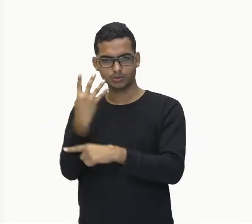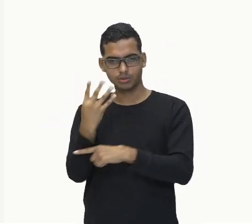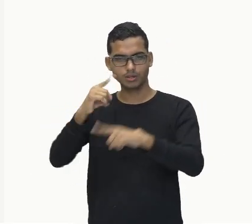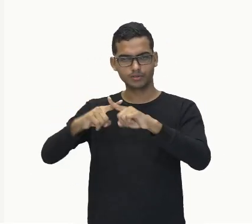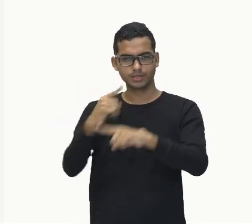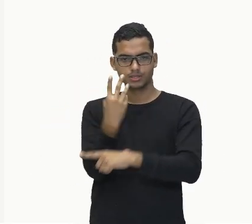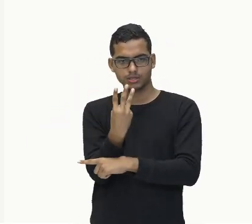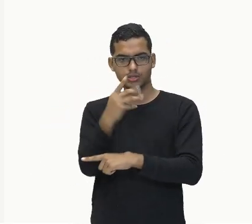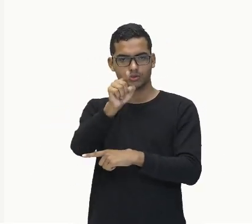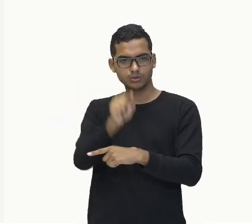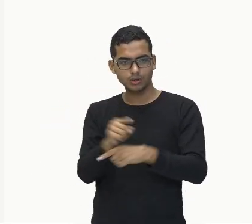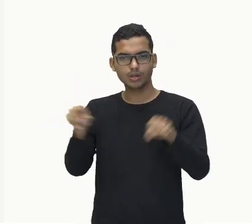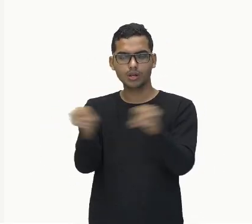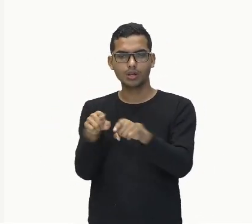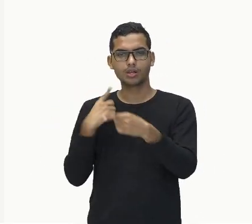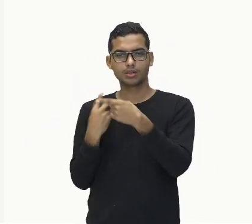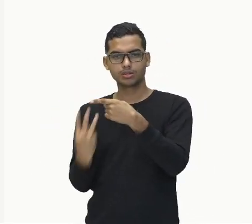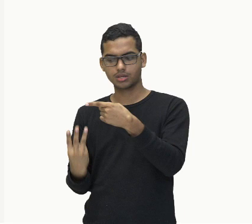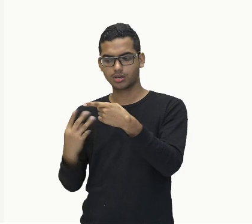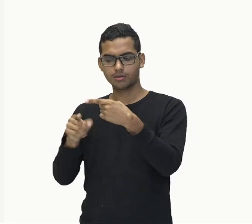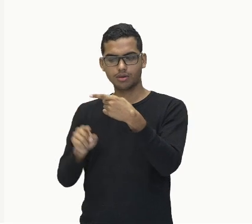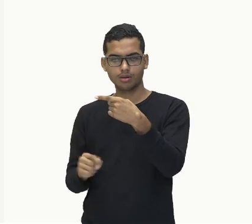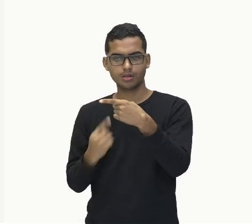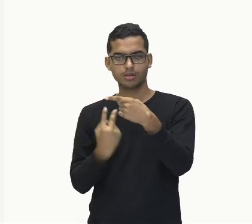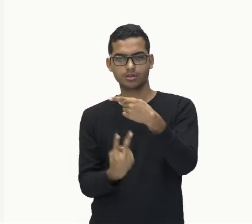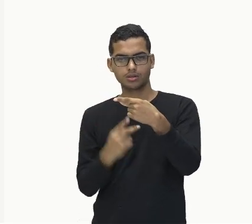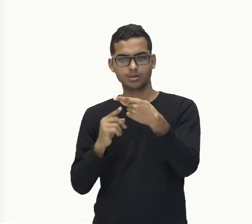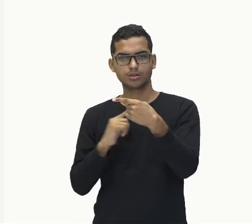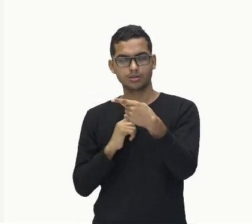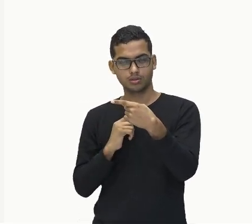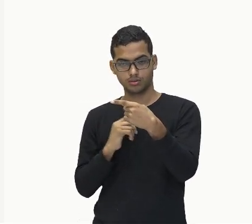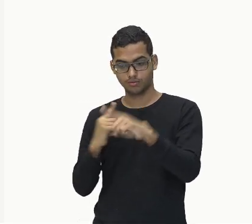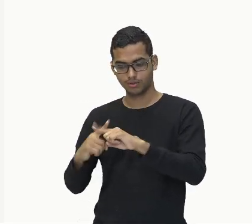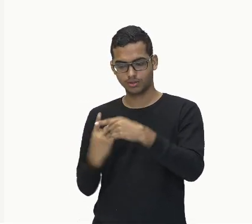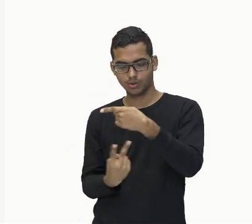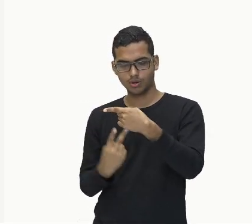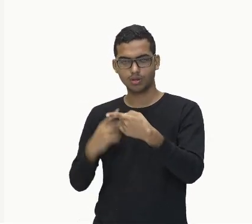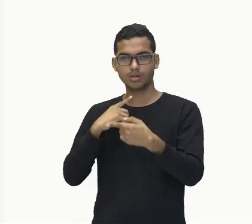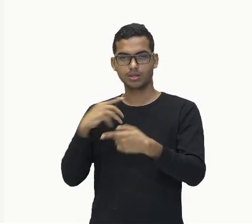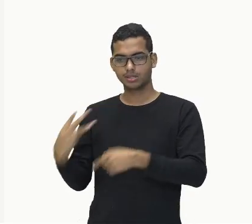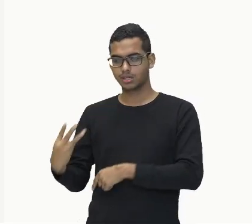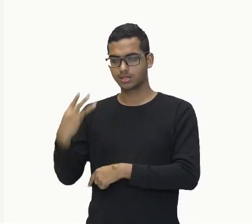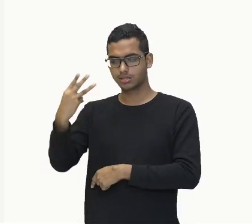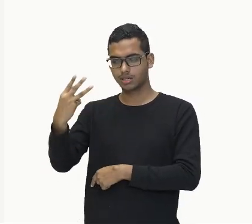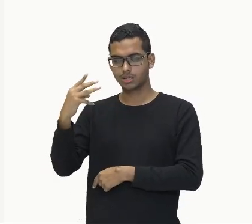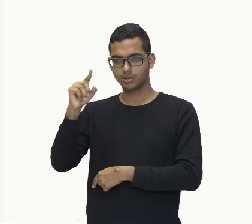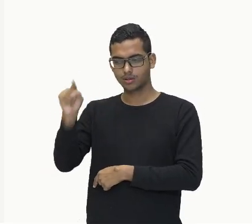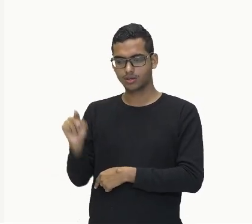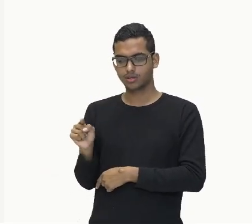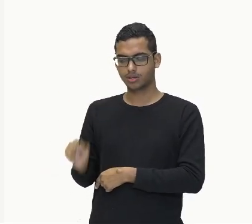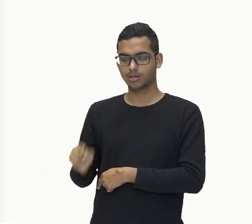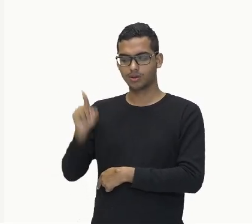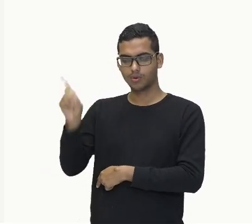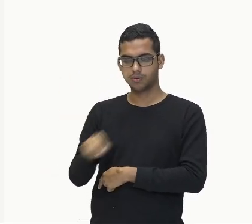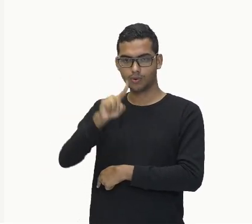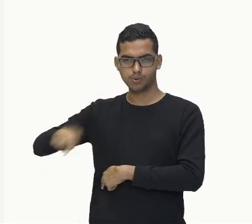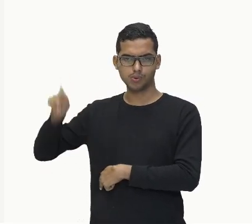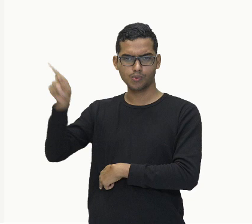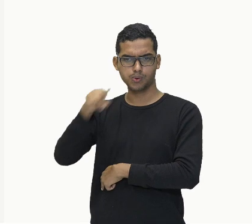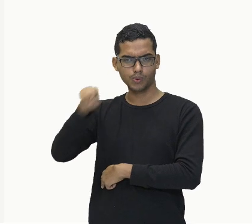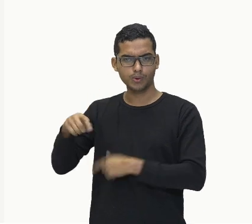5 fatorial até o 3 fatorial, onde a gente vai poder cancelar aqui 3 fatorial com 3 fatorial.